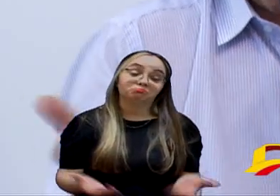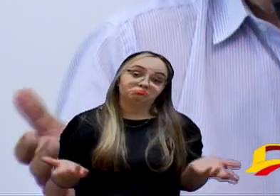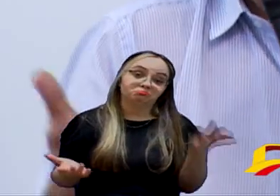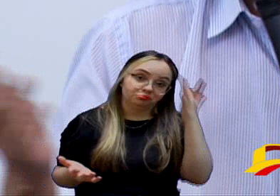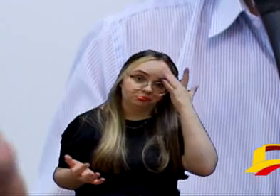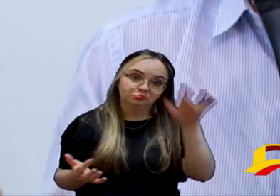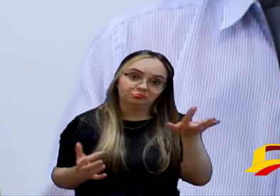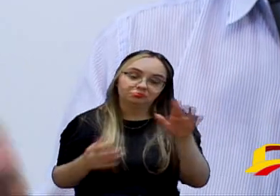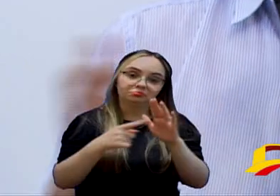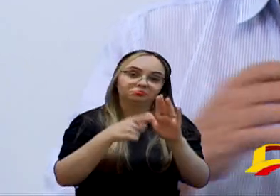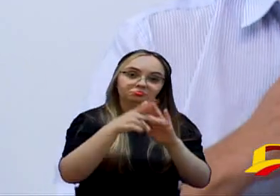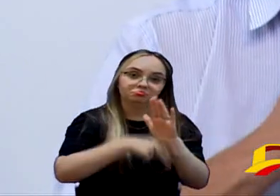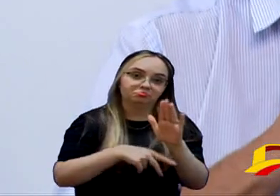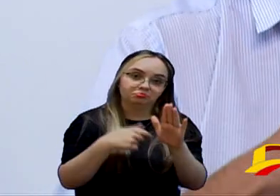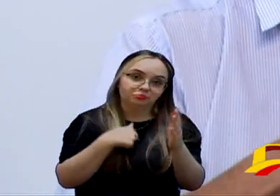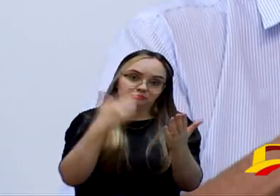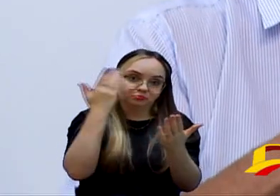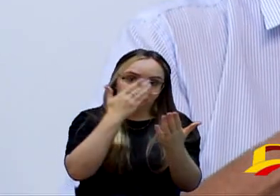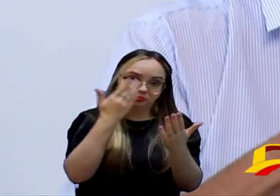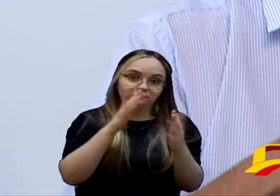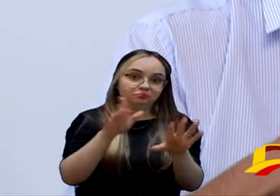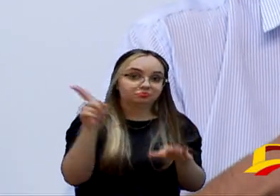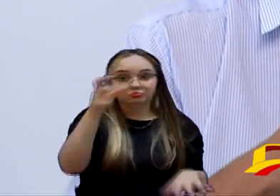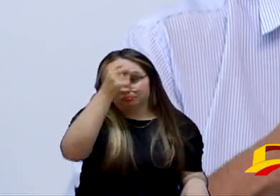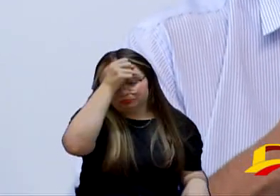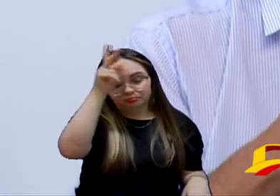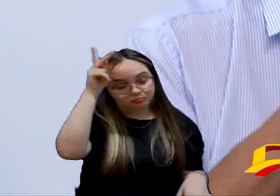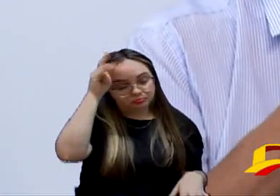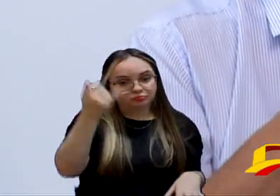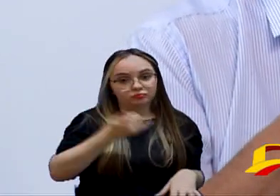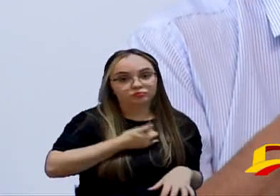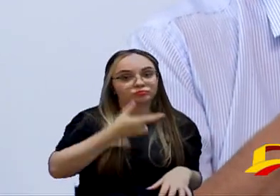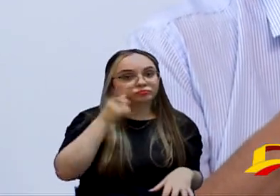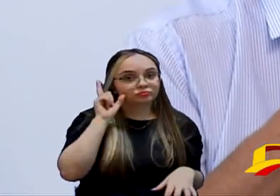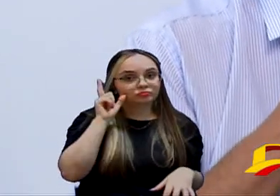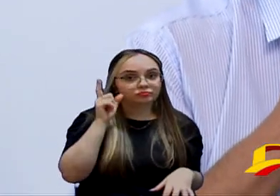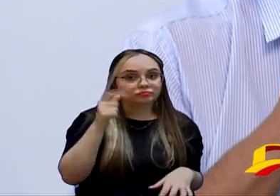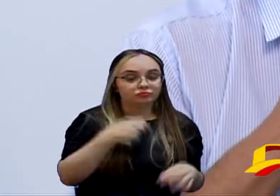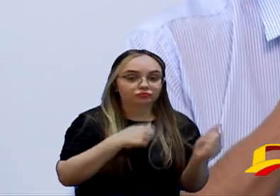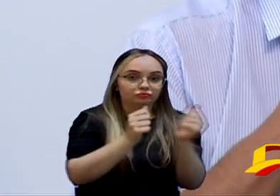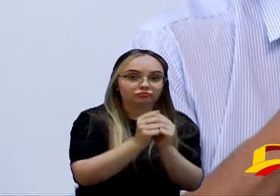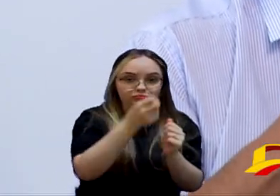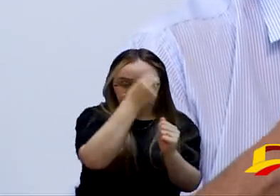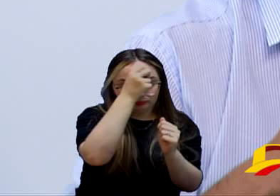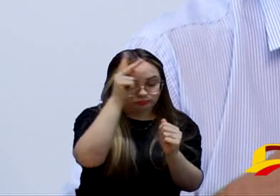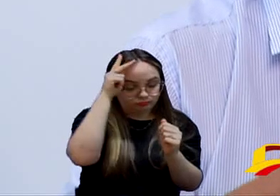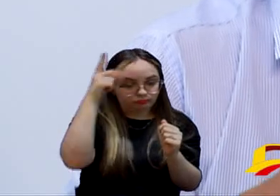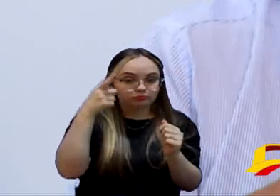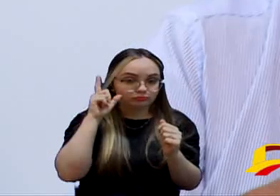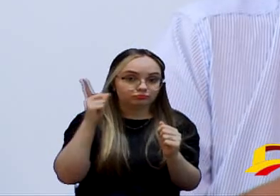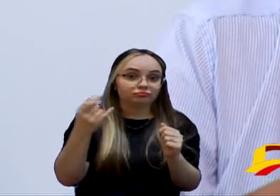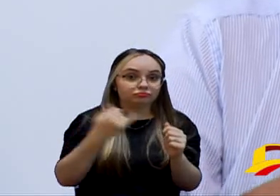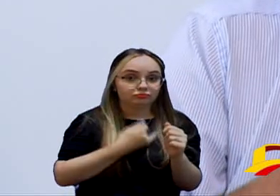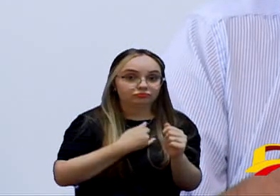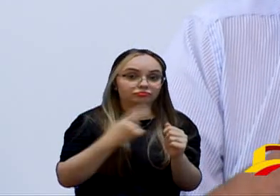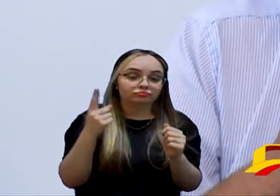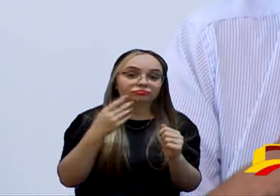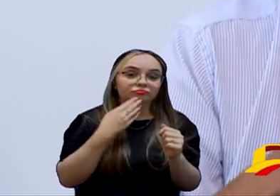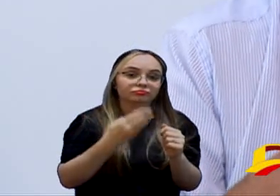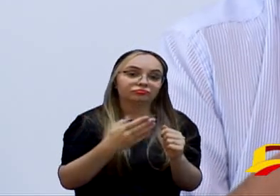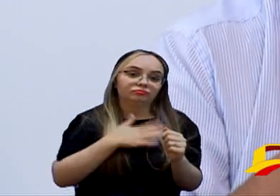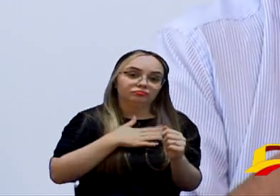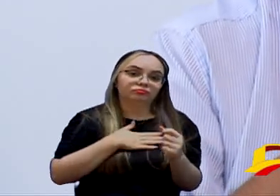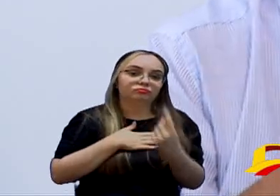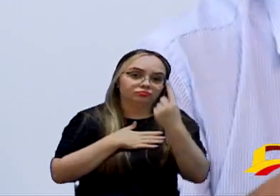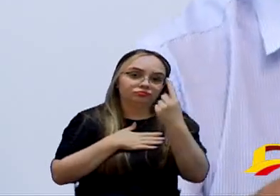o projeto eu não peguei na mão mas eu vou falar o prefeito me deu ontem a notícia teve com o prefeito ontem ele falou Silvano seu pedido não é